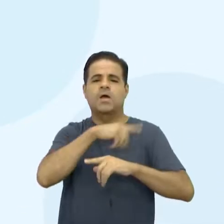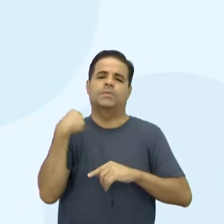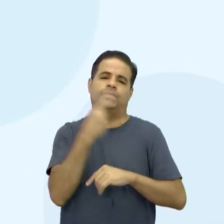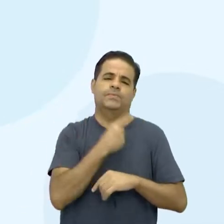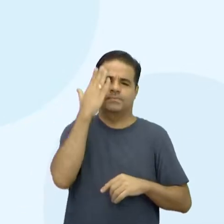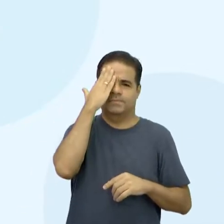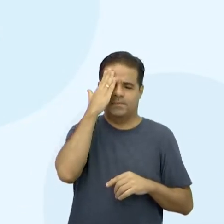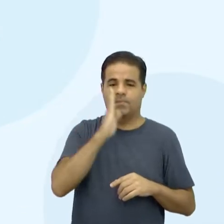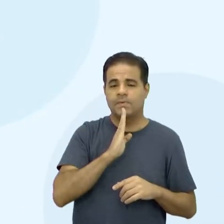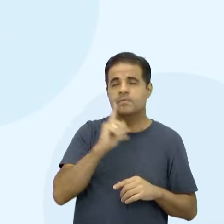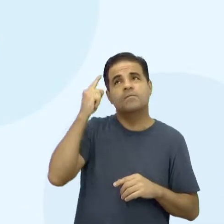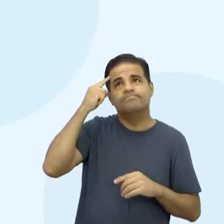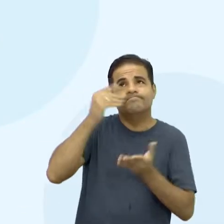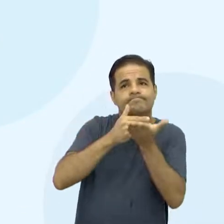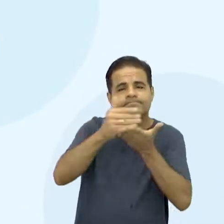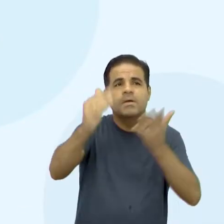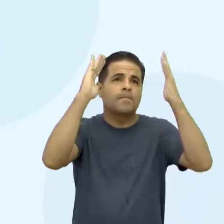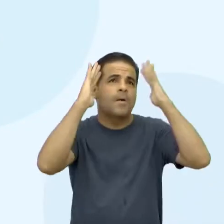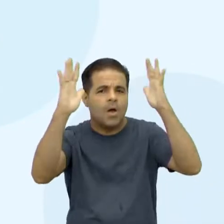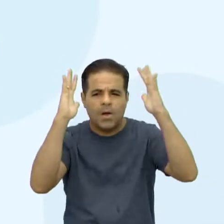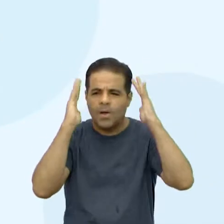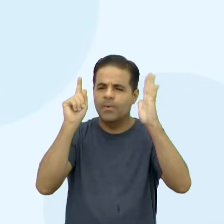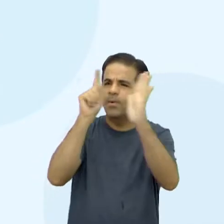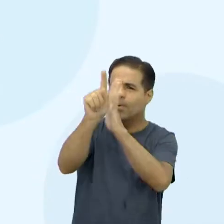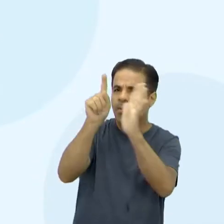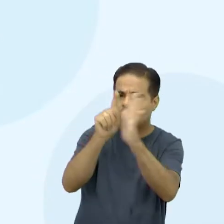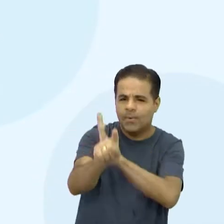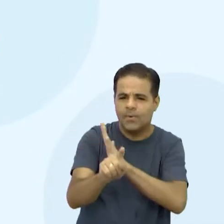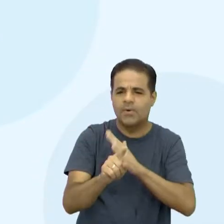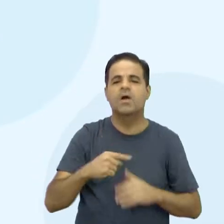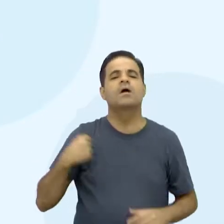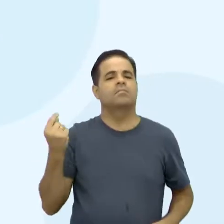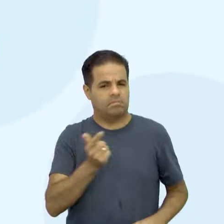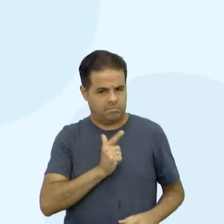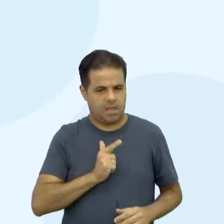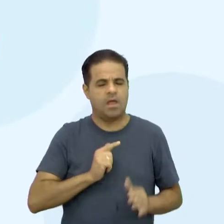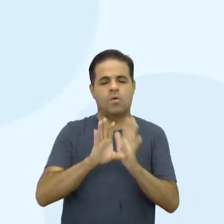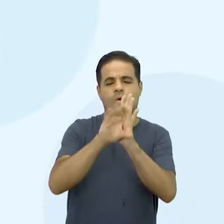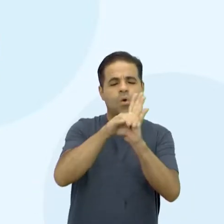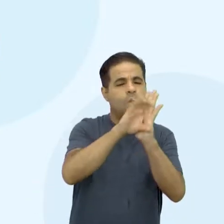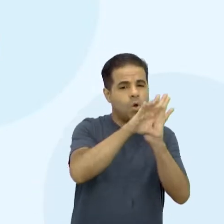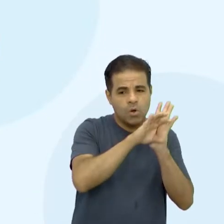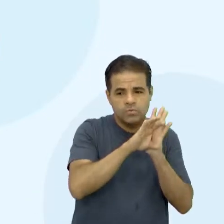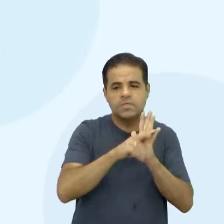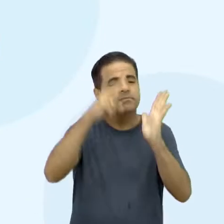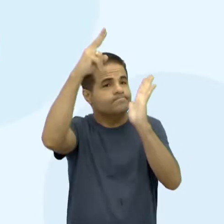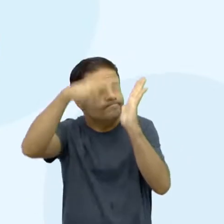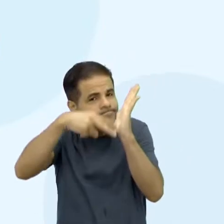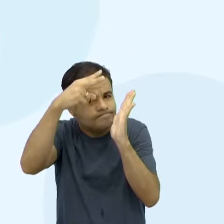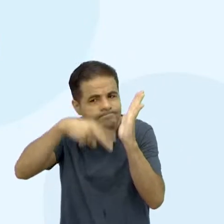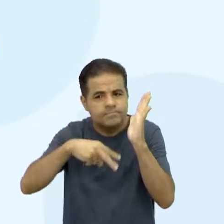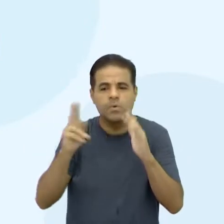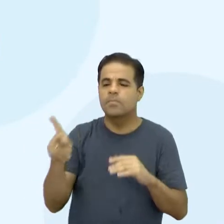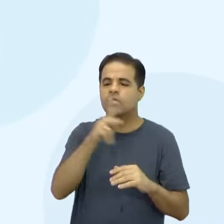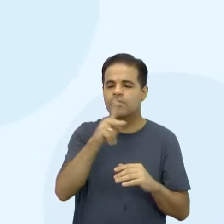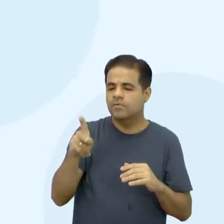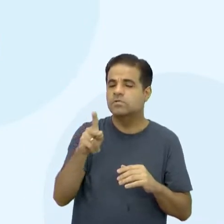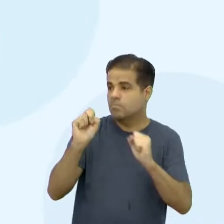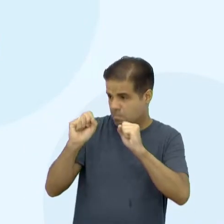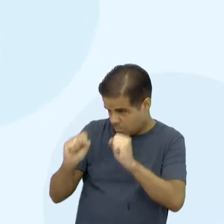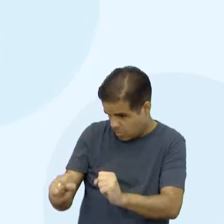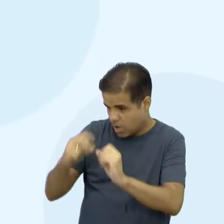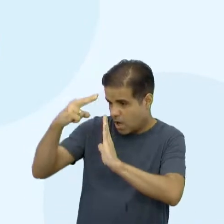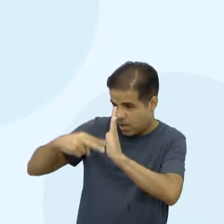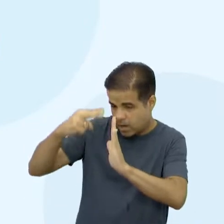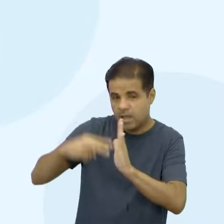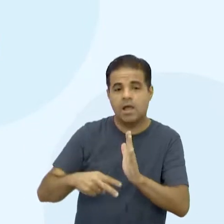Então, só a gente começar a refletir com as perguntas norteadoras. E aí a gente tem o nosso conceito sobre releitura. Prof. Fernanda, você faz a leitura pra